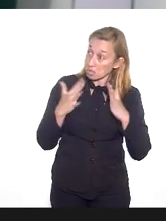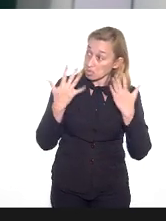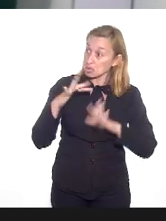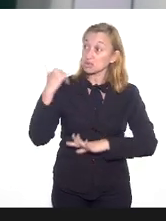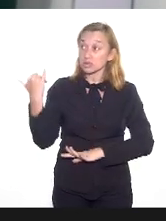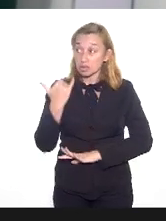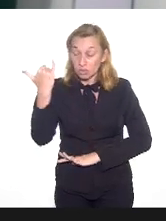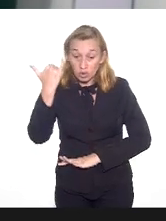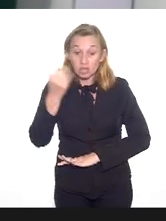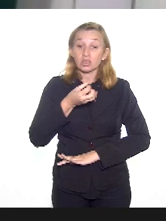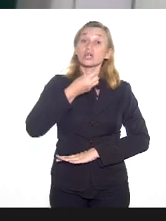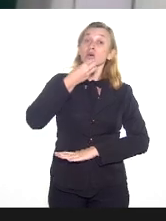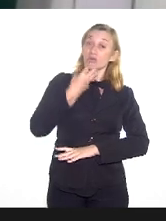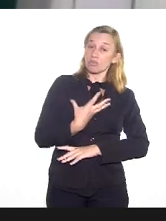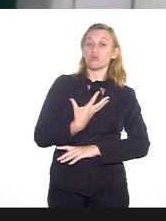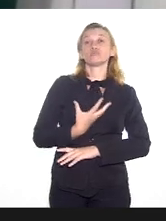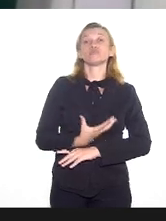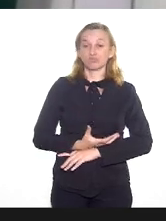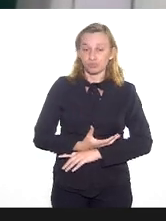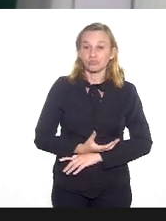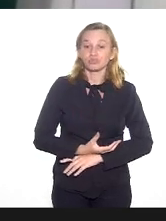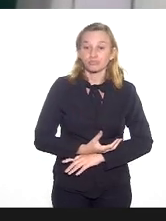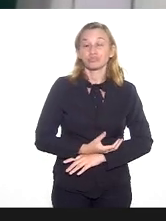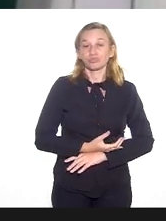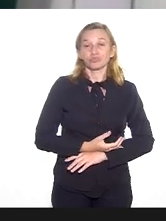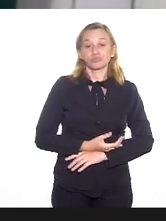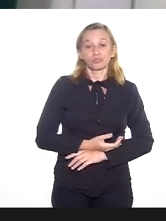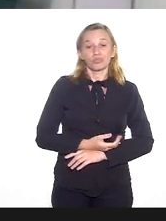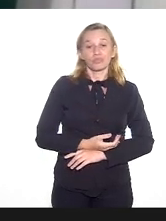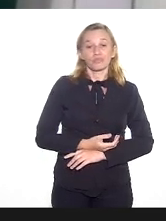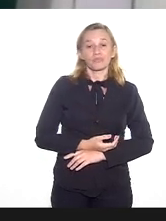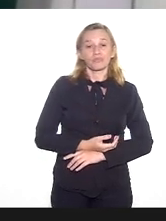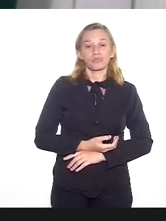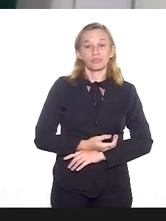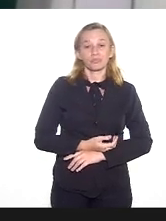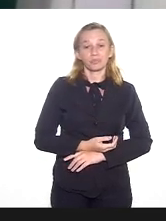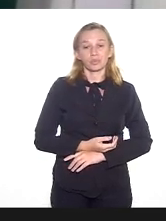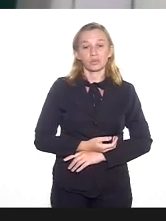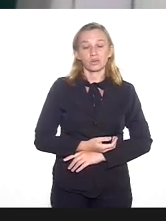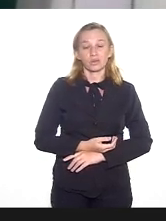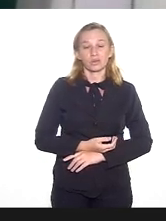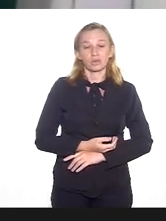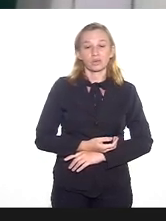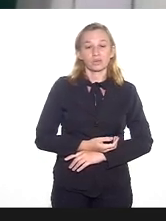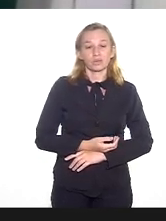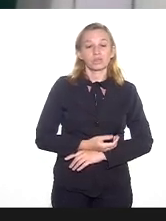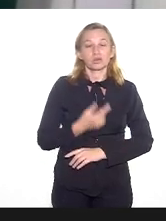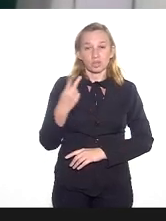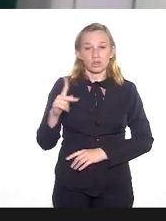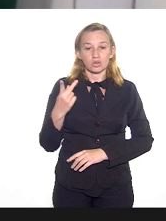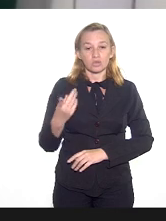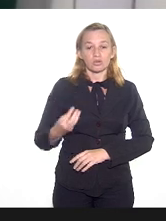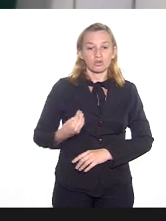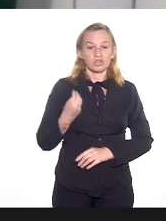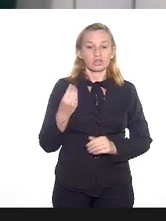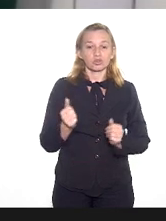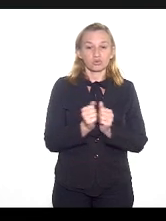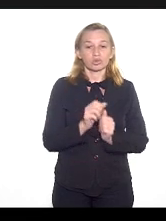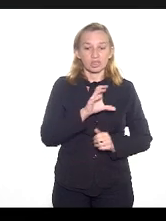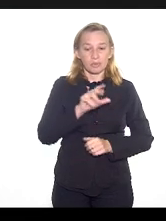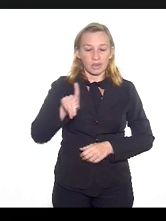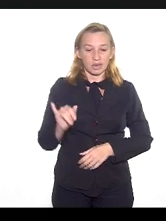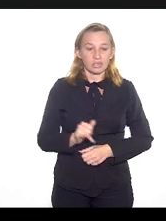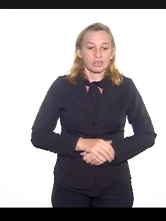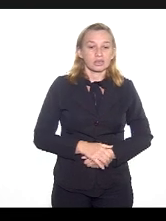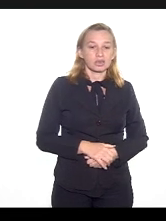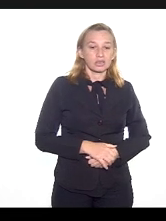muito válido e enfim, justifica, né, de maneira muito, muito, muito nítida a sua participação nessa CPI.